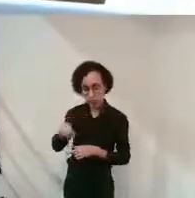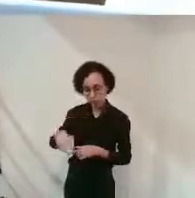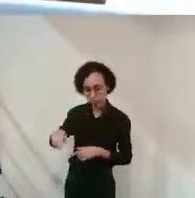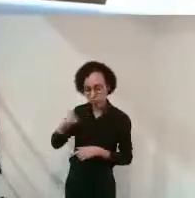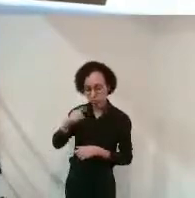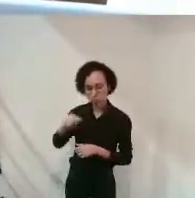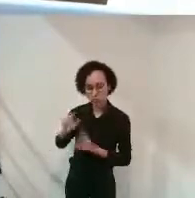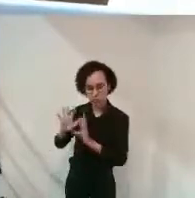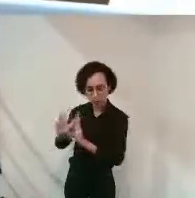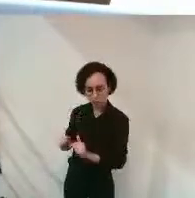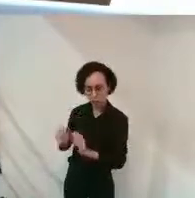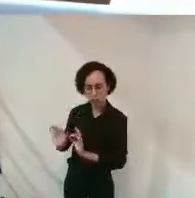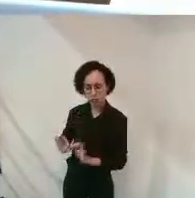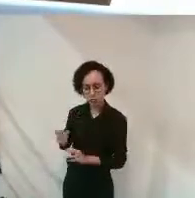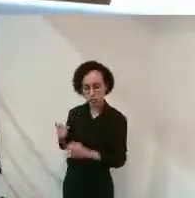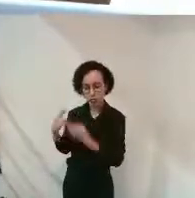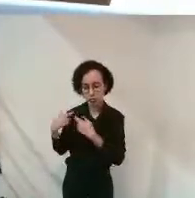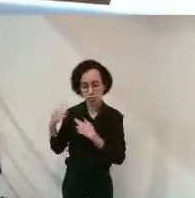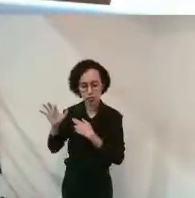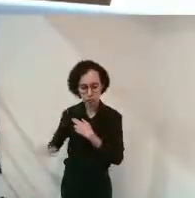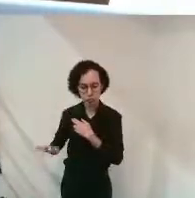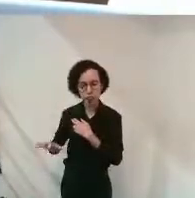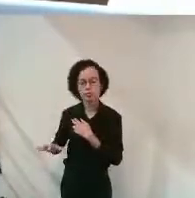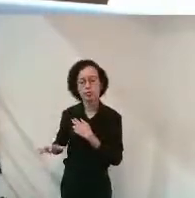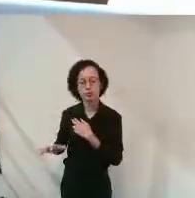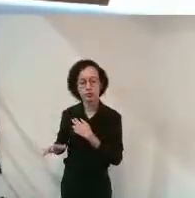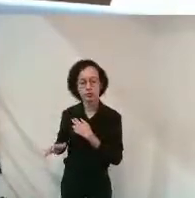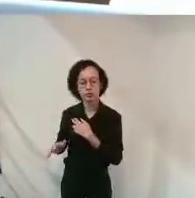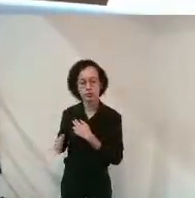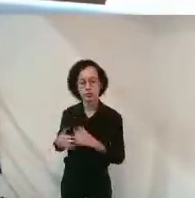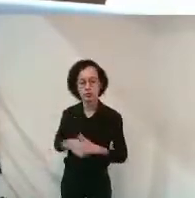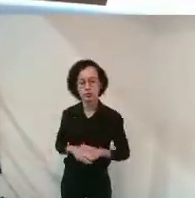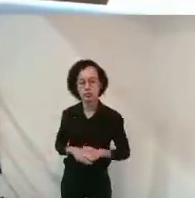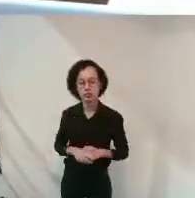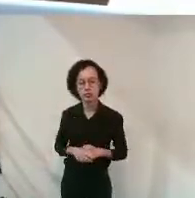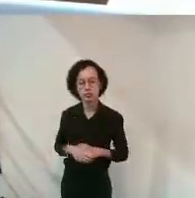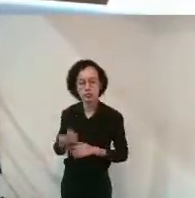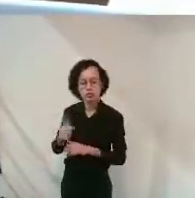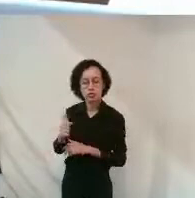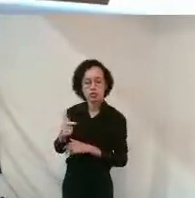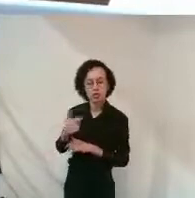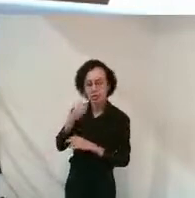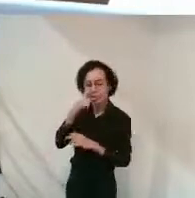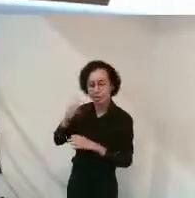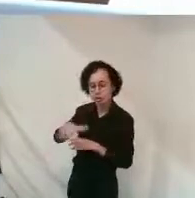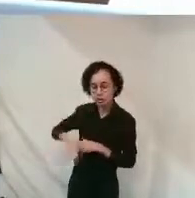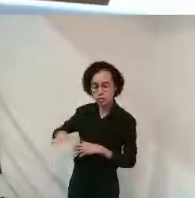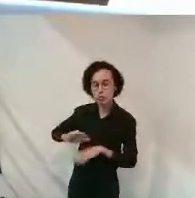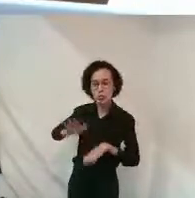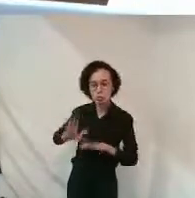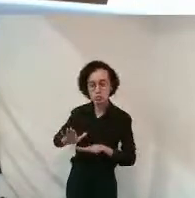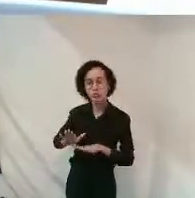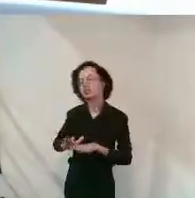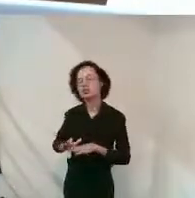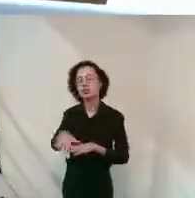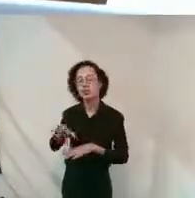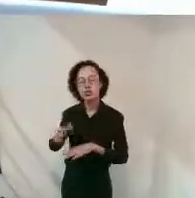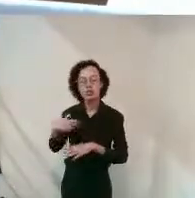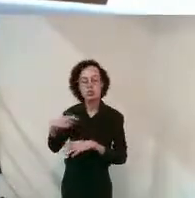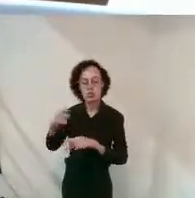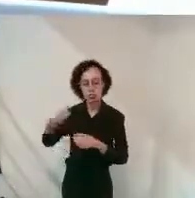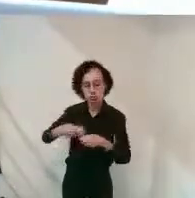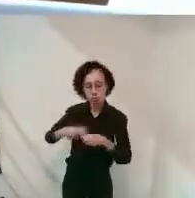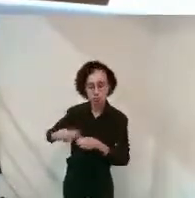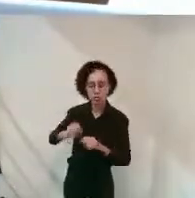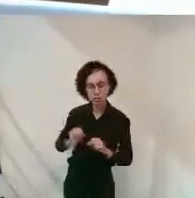em aterro privado ou aterro público, licenciado, devidamente licenciado, ou seja, não tenha lixão, mesmo esses municípios estão